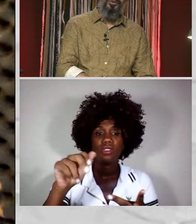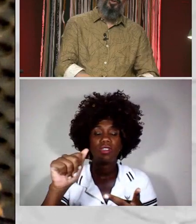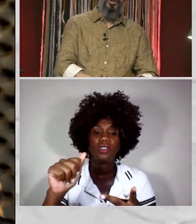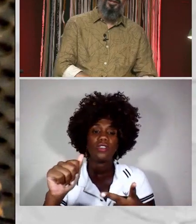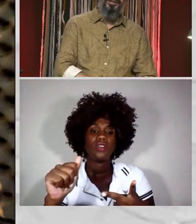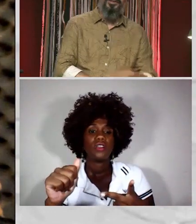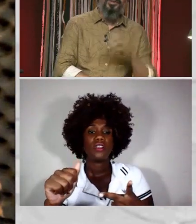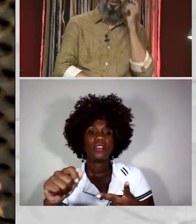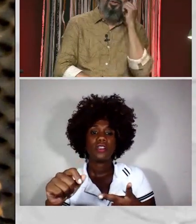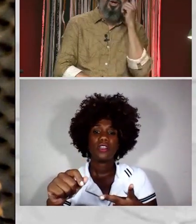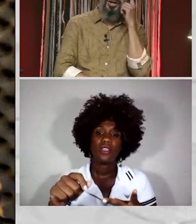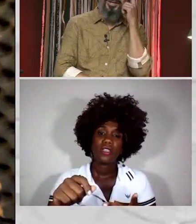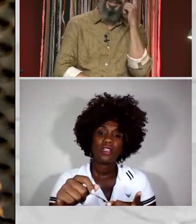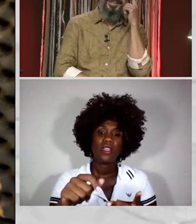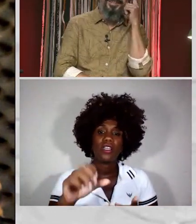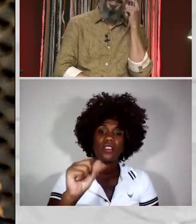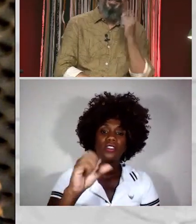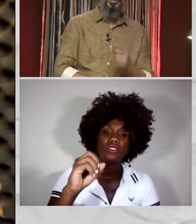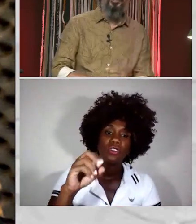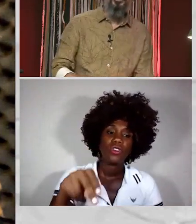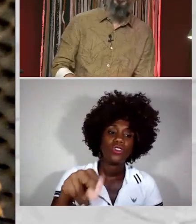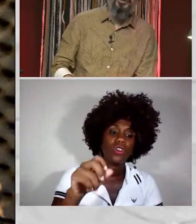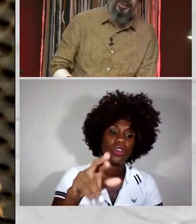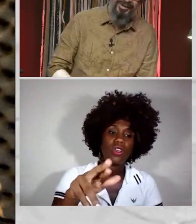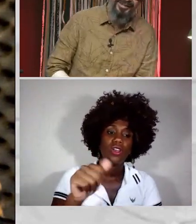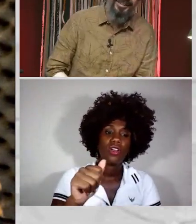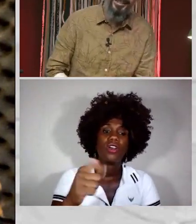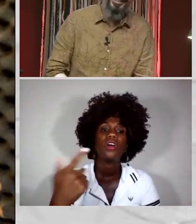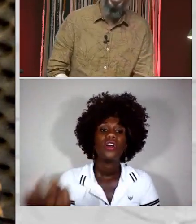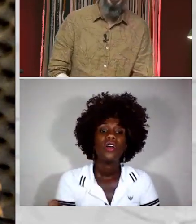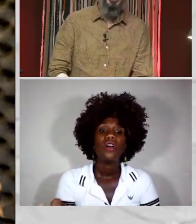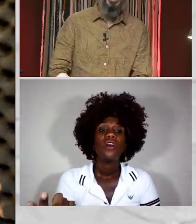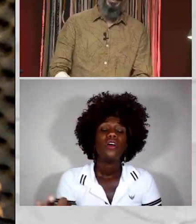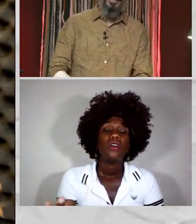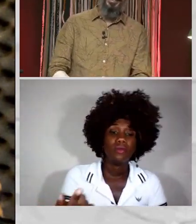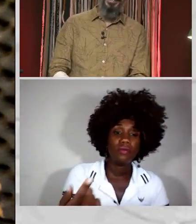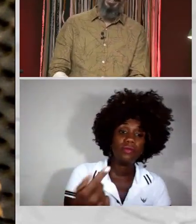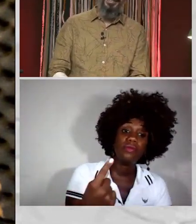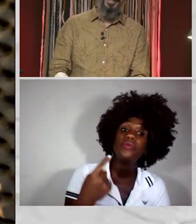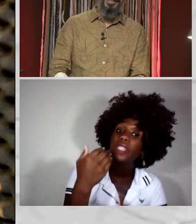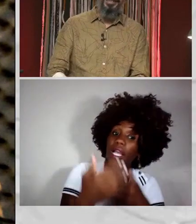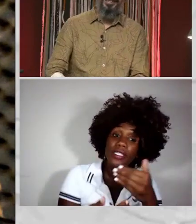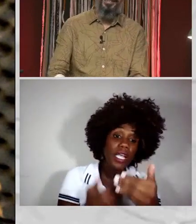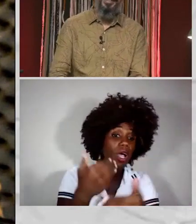Como é o nome da gatinha? Sonora. Sonora. Sonora. Juliana está construindo